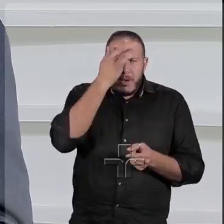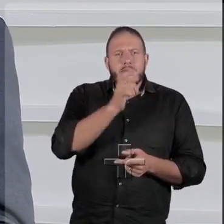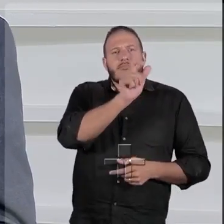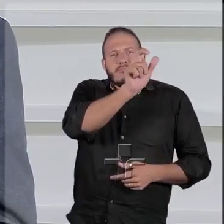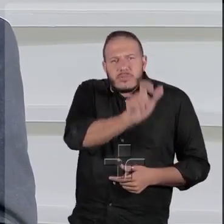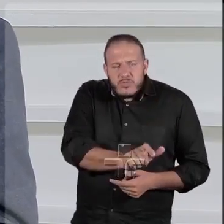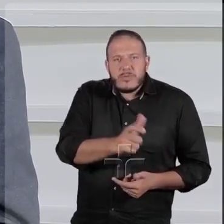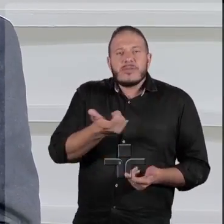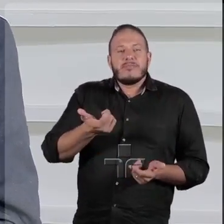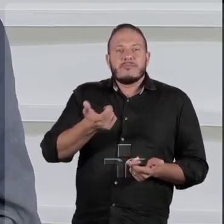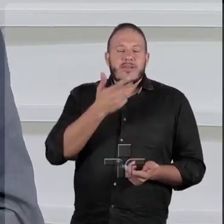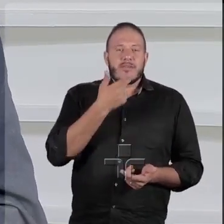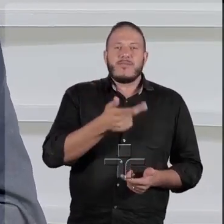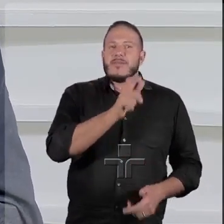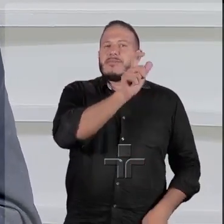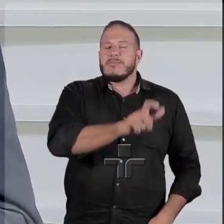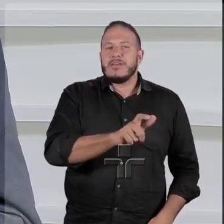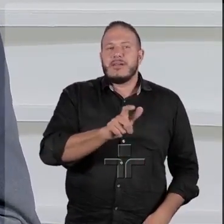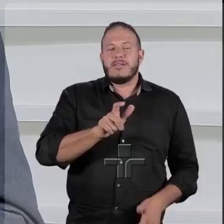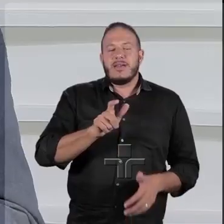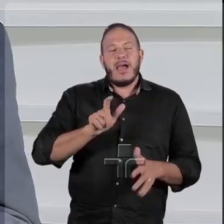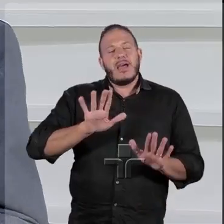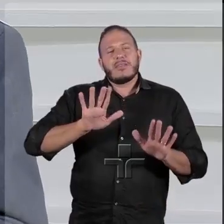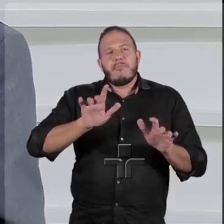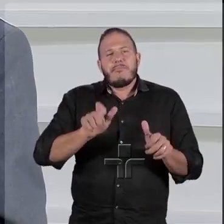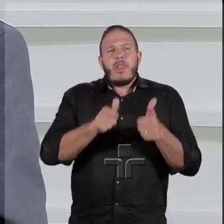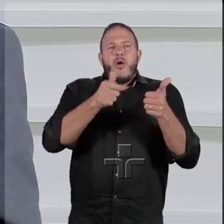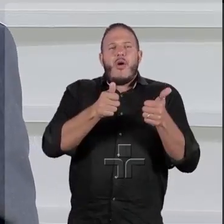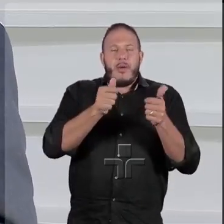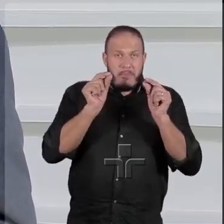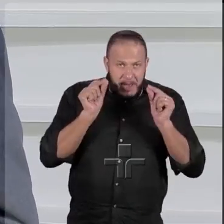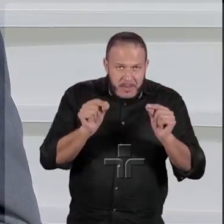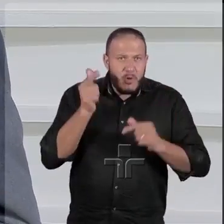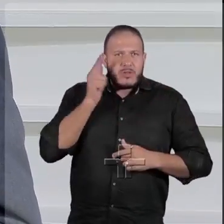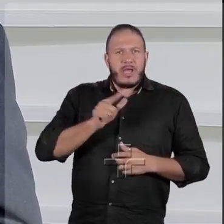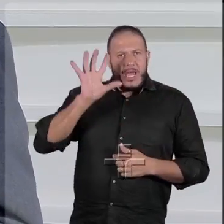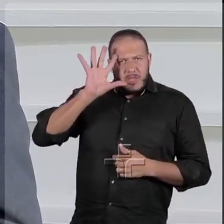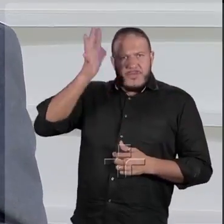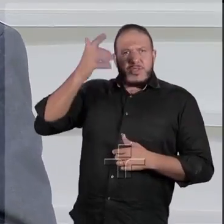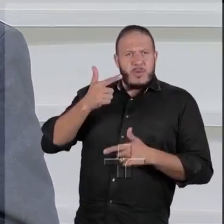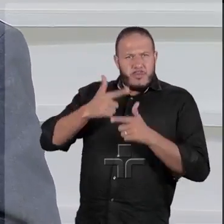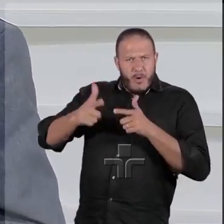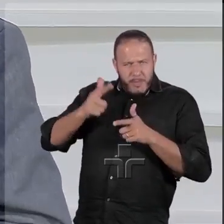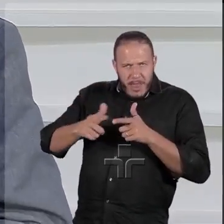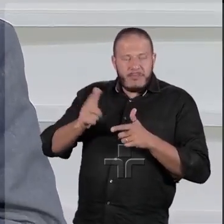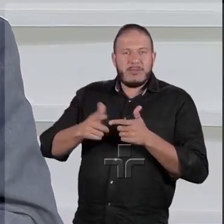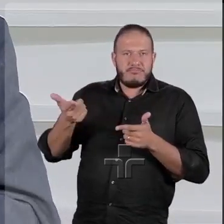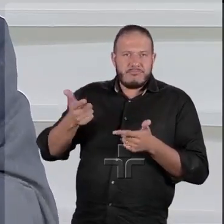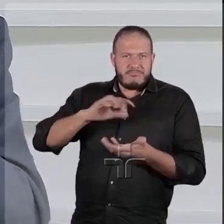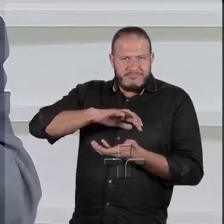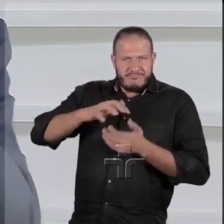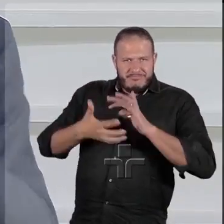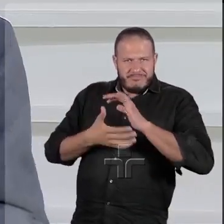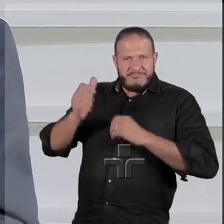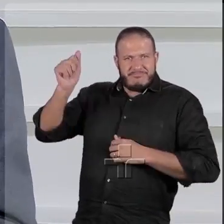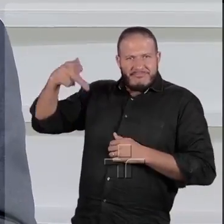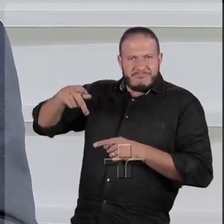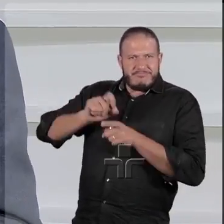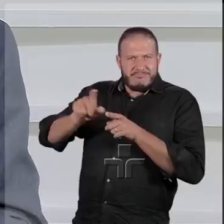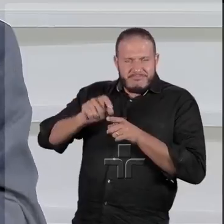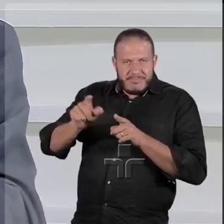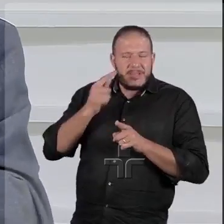que nada melhor para resolver o problema da Previdência do que aumentar a